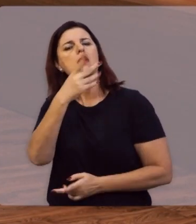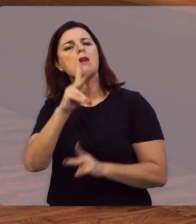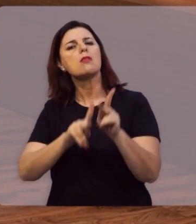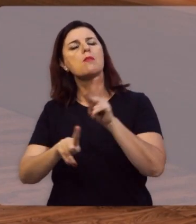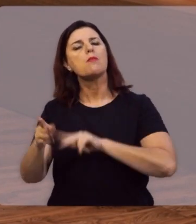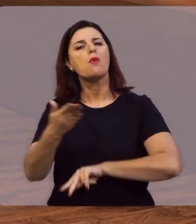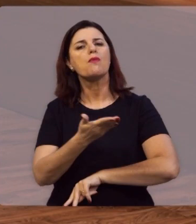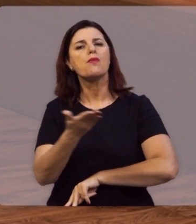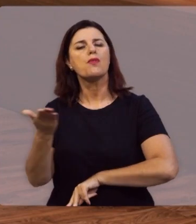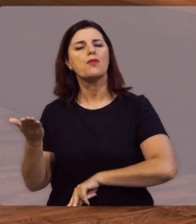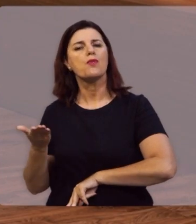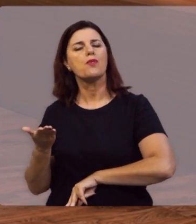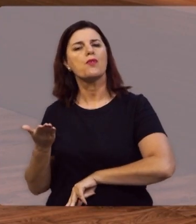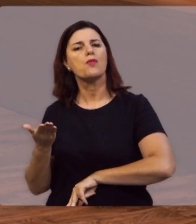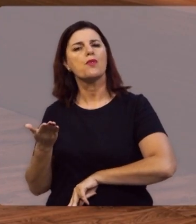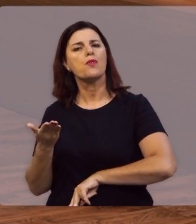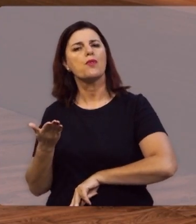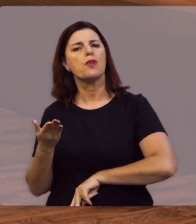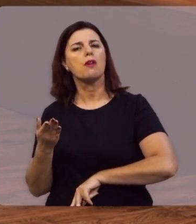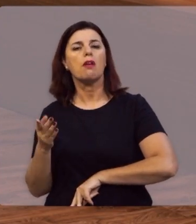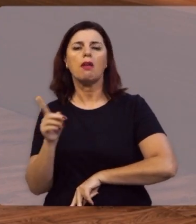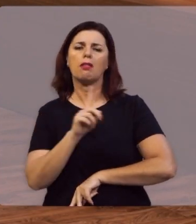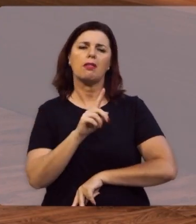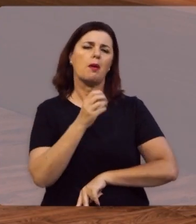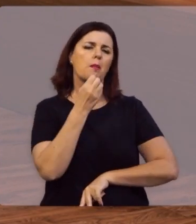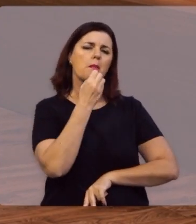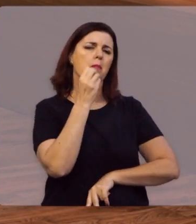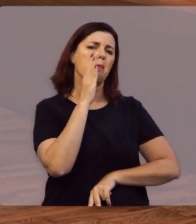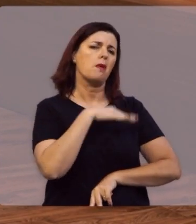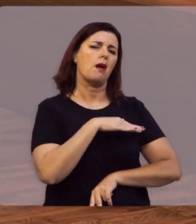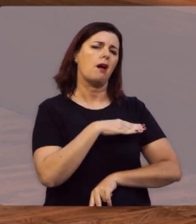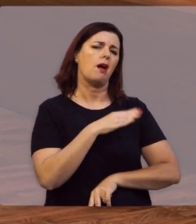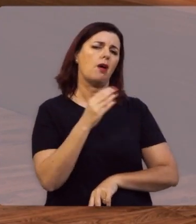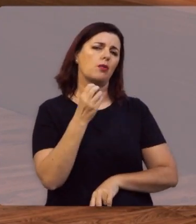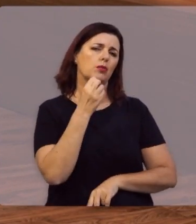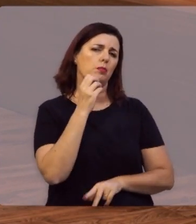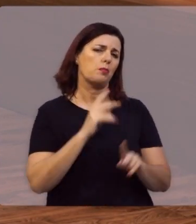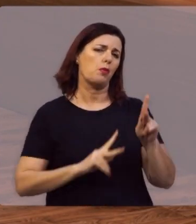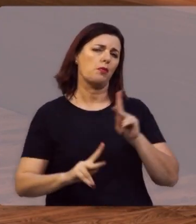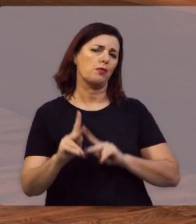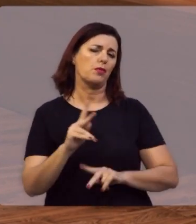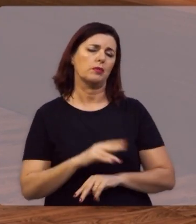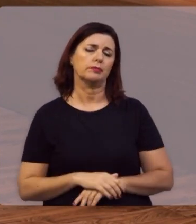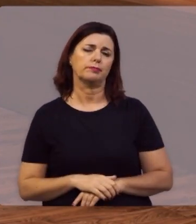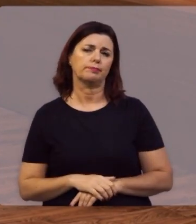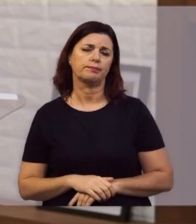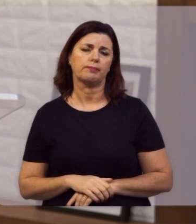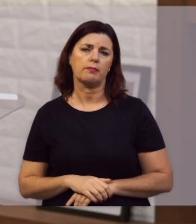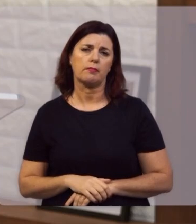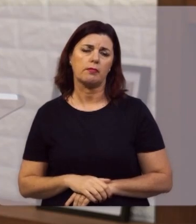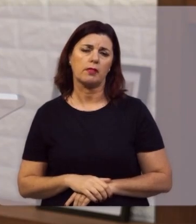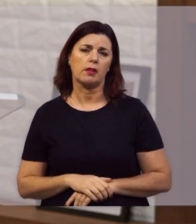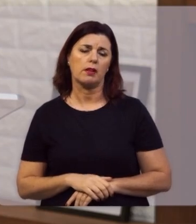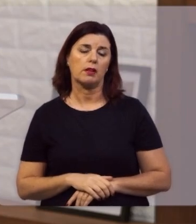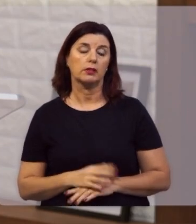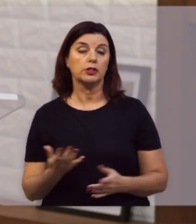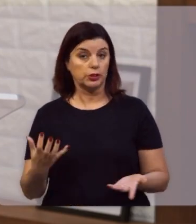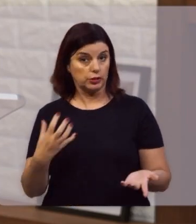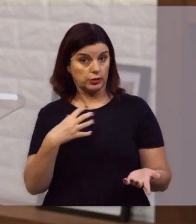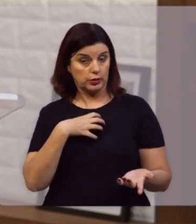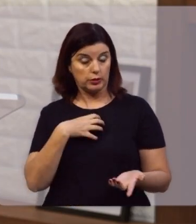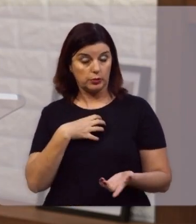bem da população e não para o mal da população de tal forma